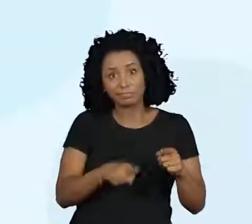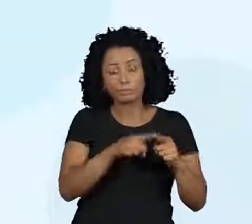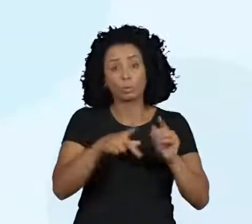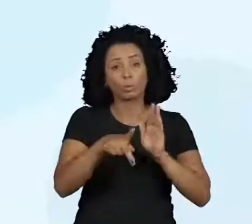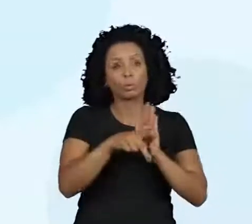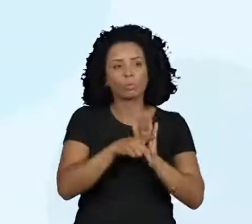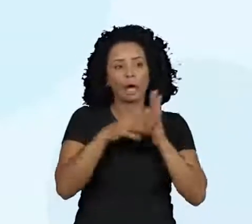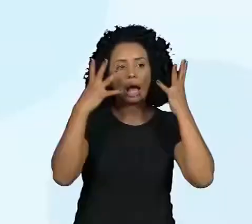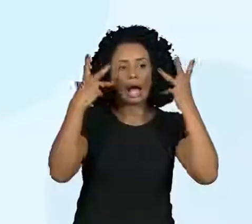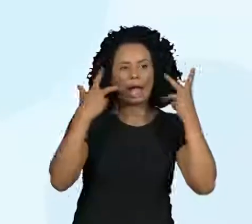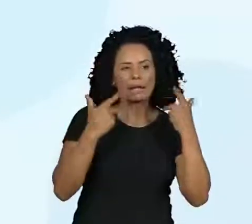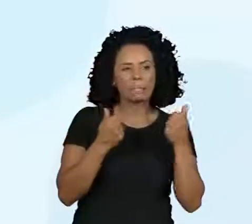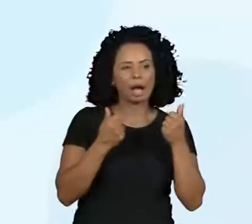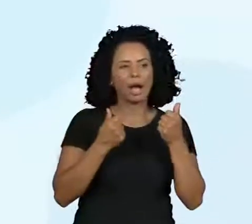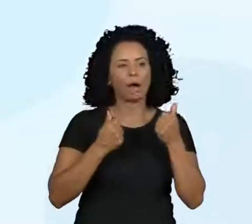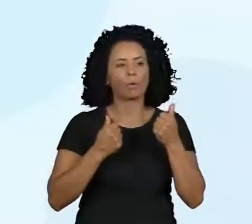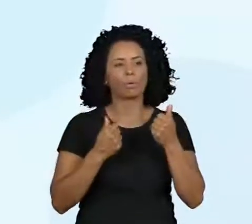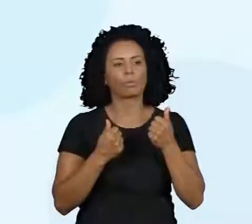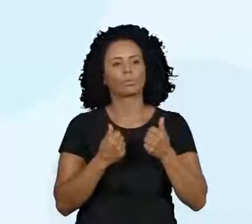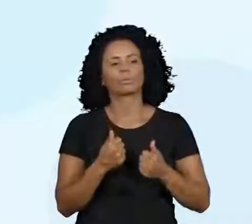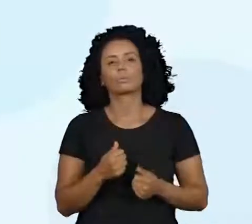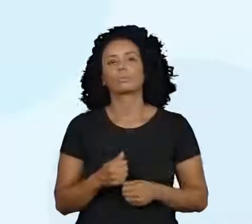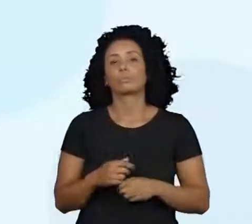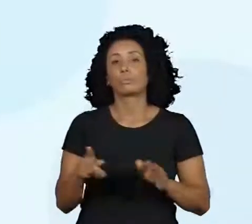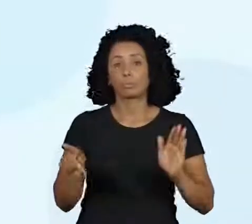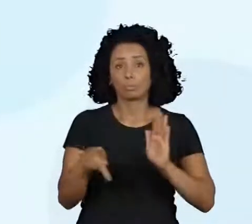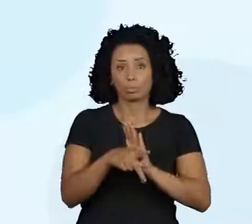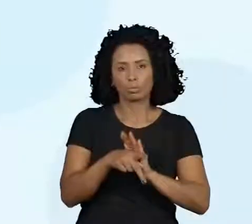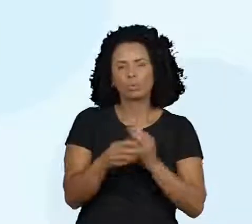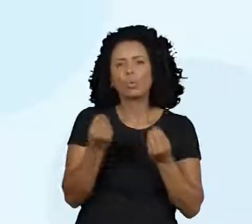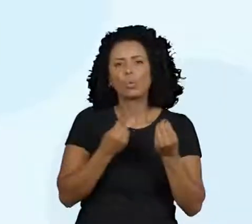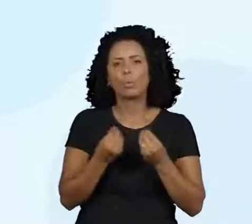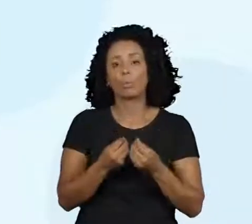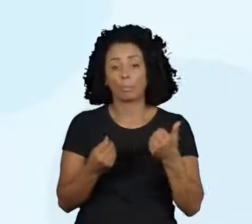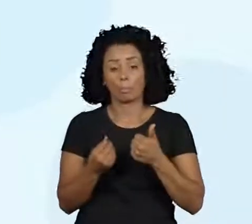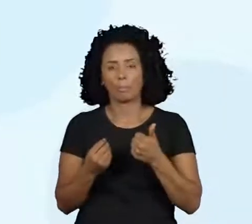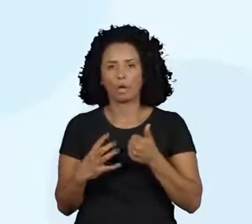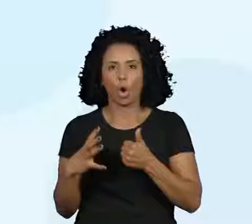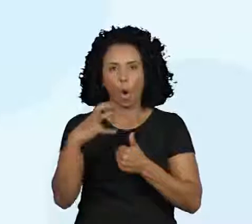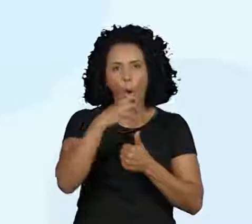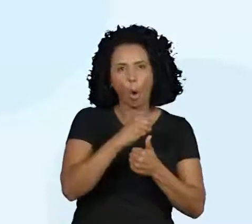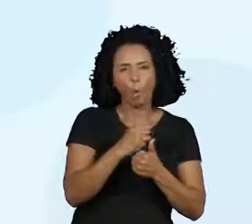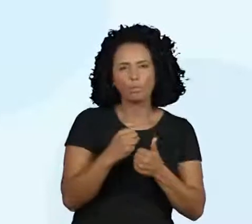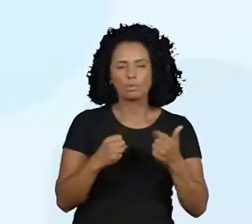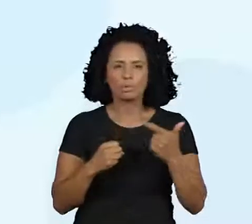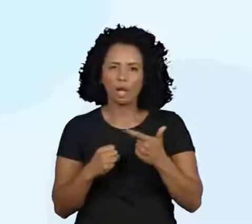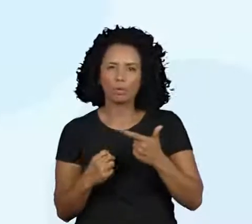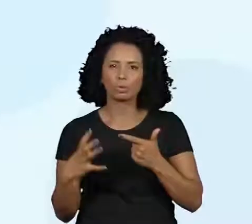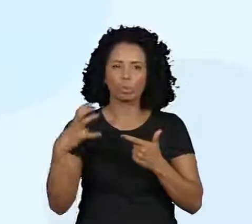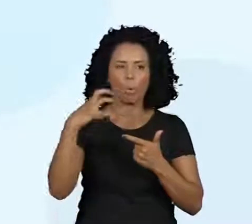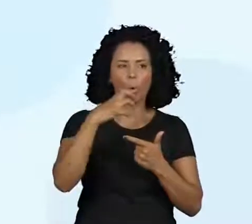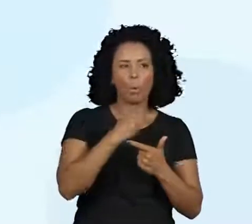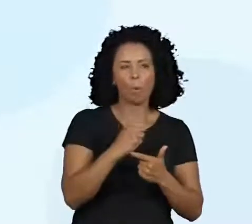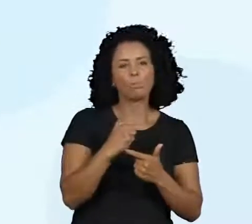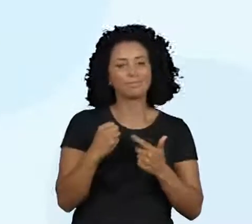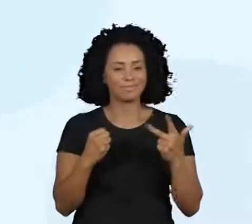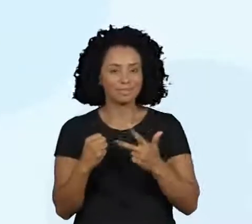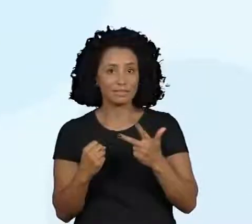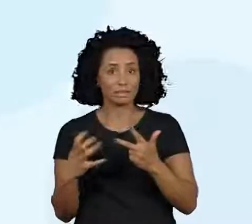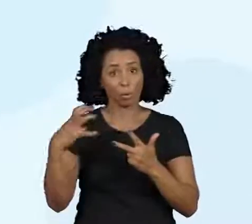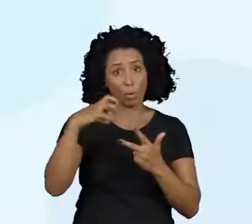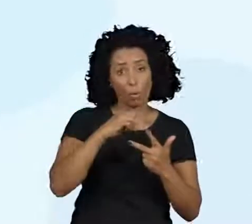alimentar simples, tá bom? E aí a gente tem alguns personagens nessa cadeia